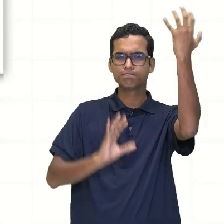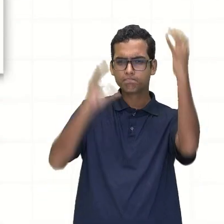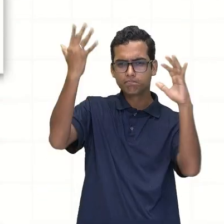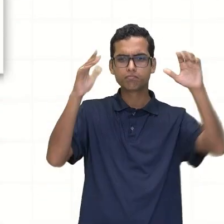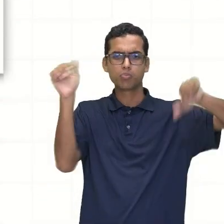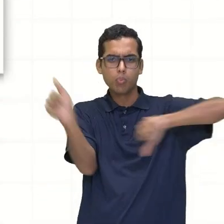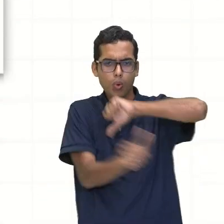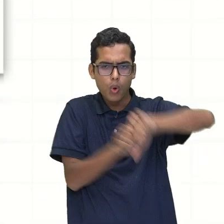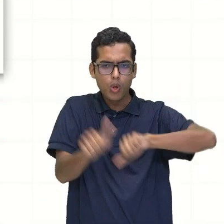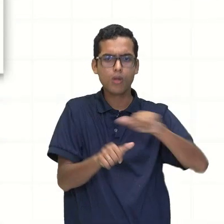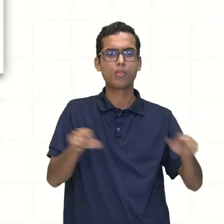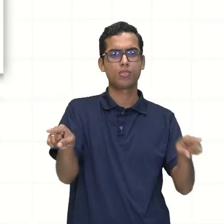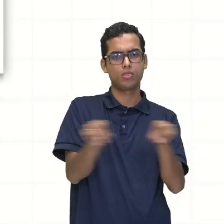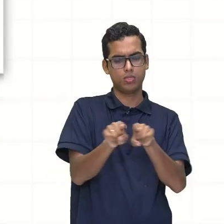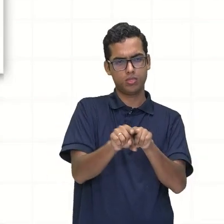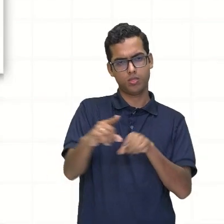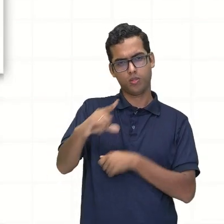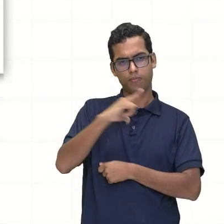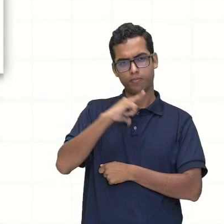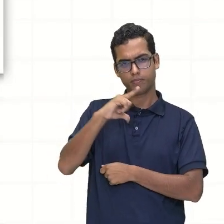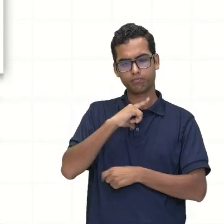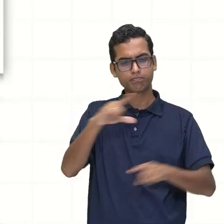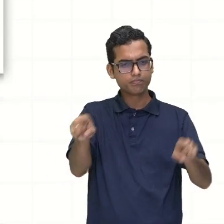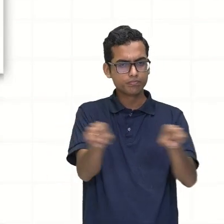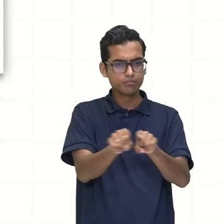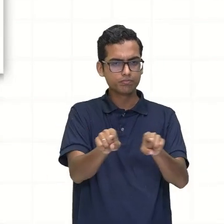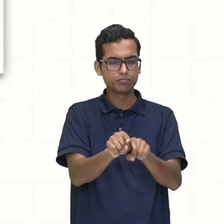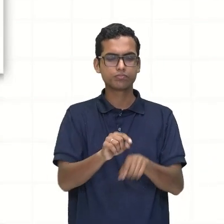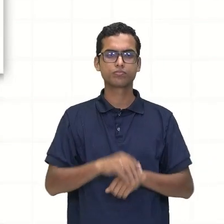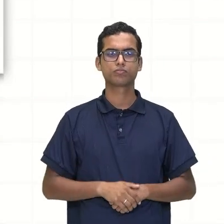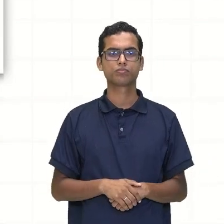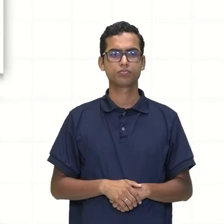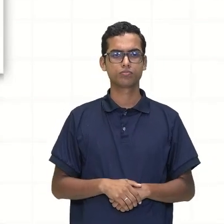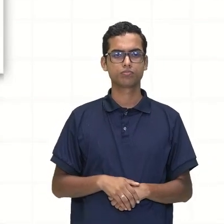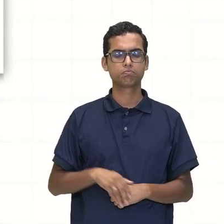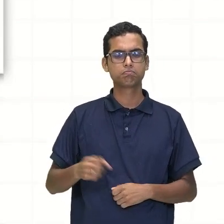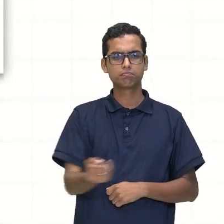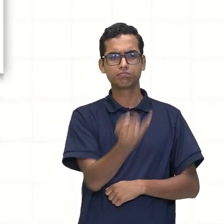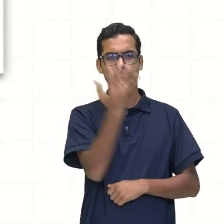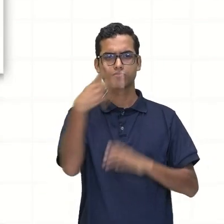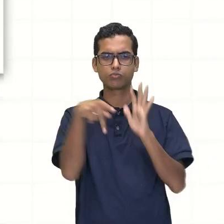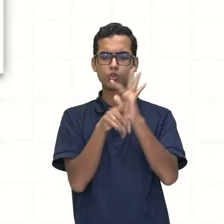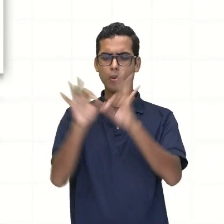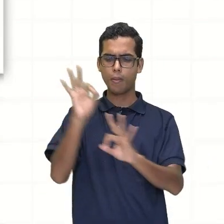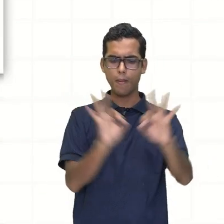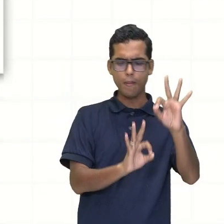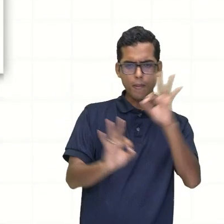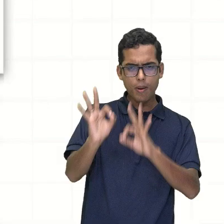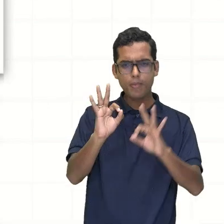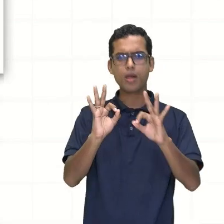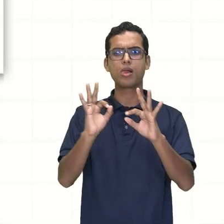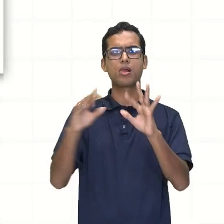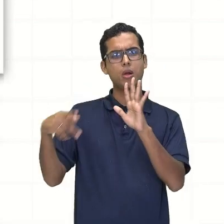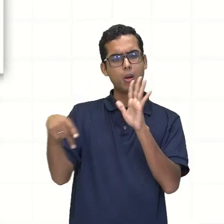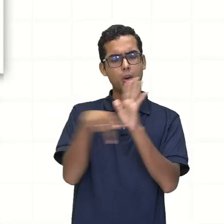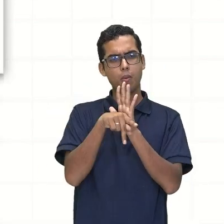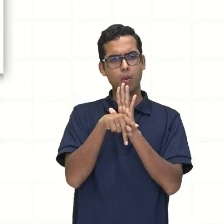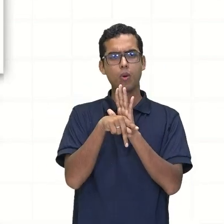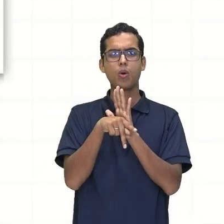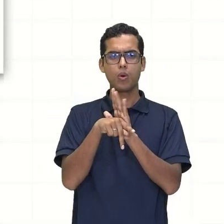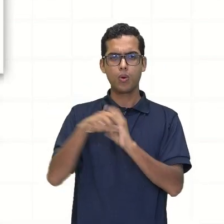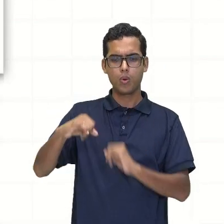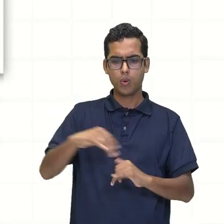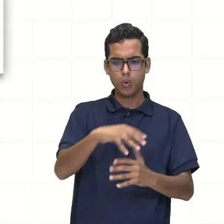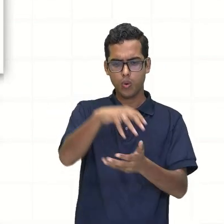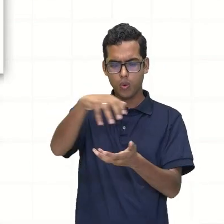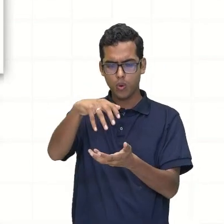estamos falando aqui do aquecimento global. Nós temos também o acúmulo de partículas na atmosfera. Quando essas partículas se